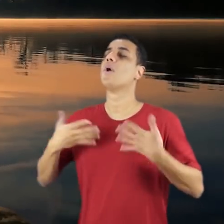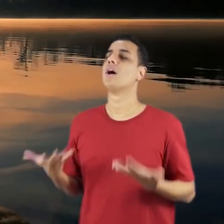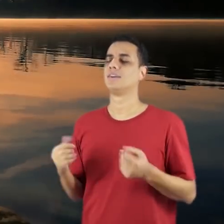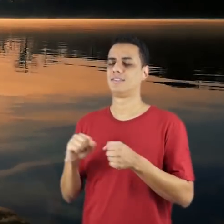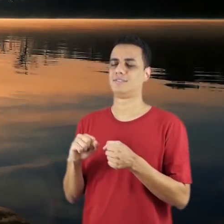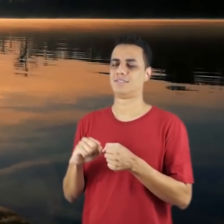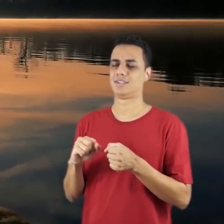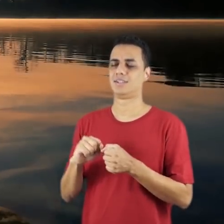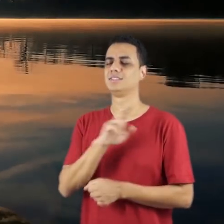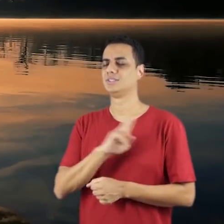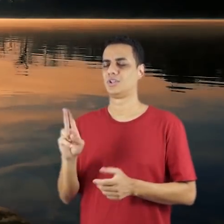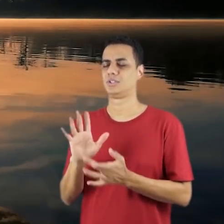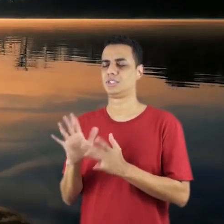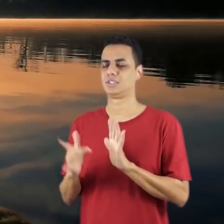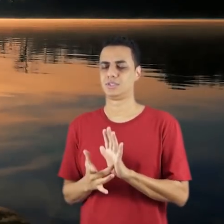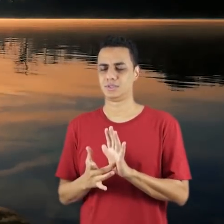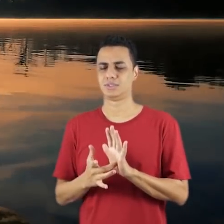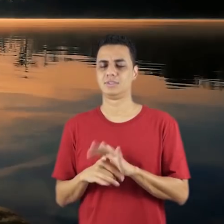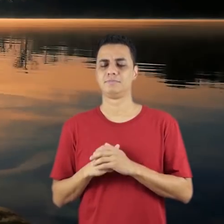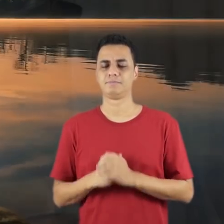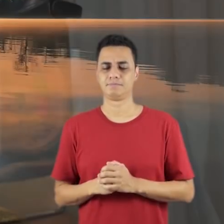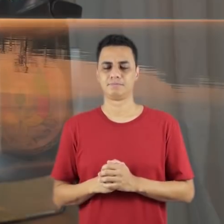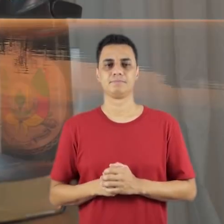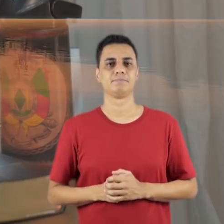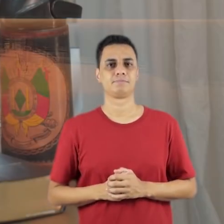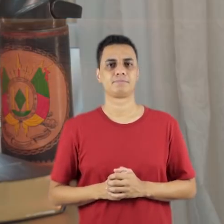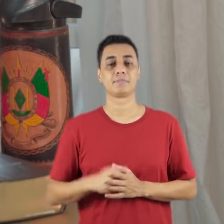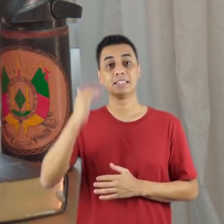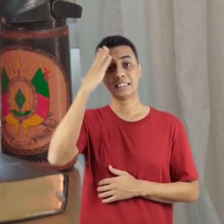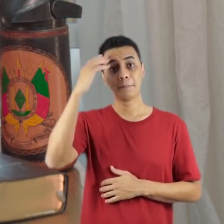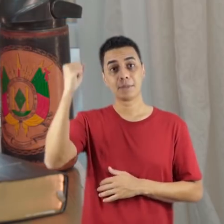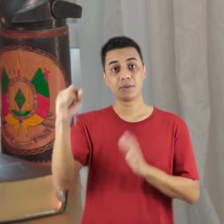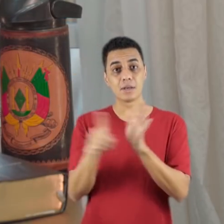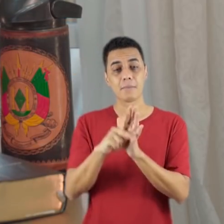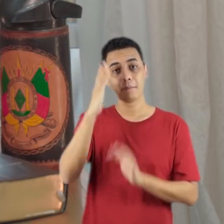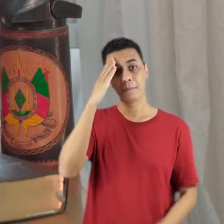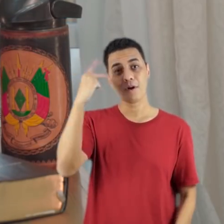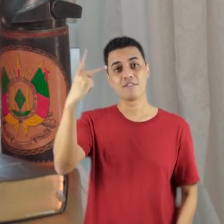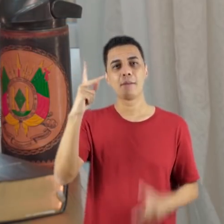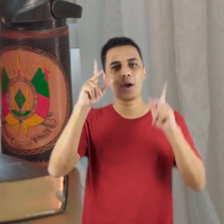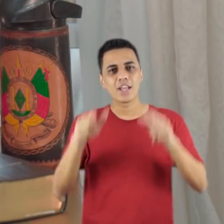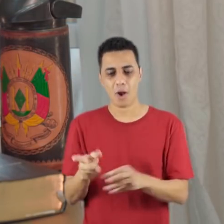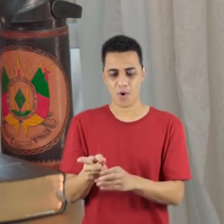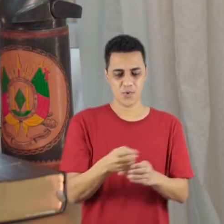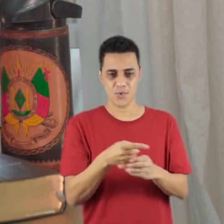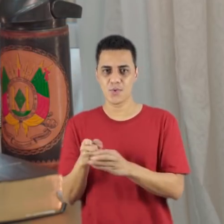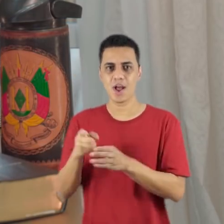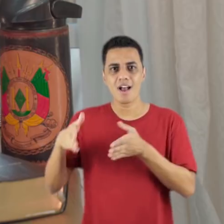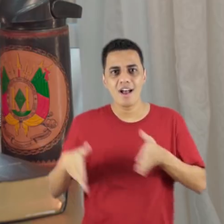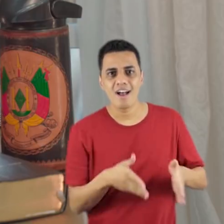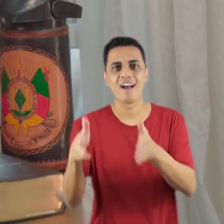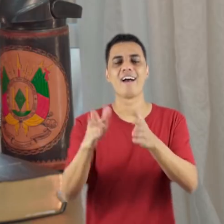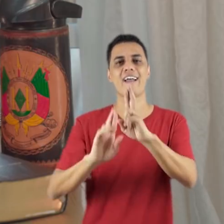glória. Em nome de Jesus. Amém. Que a sabedoria de Provérbios, assim como uma bússola,